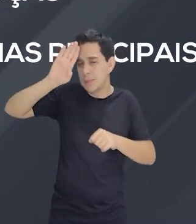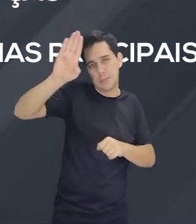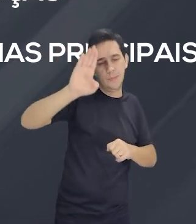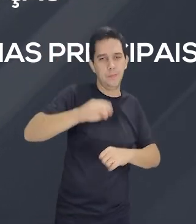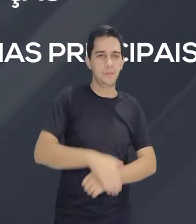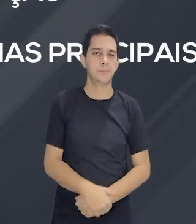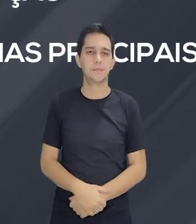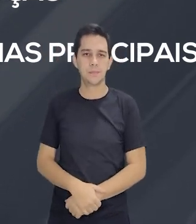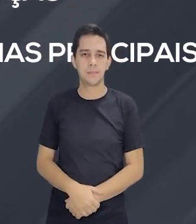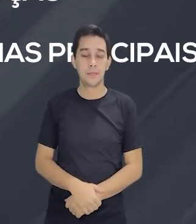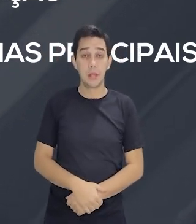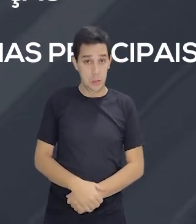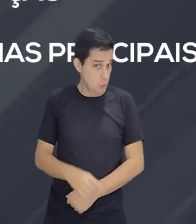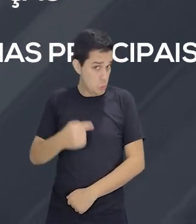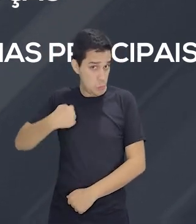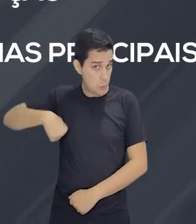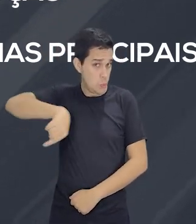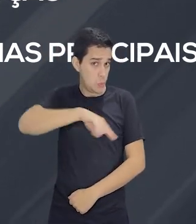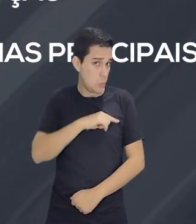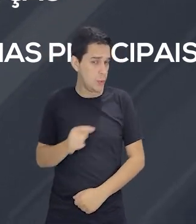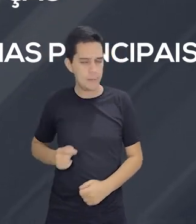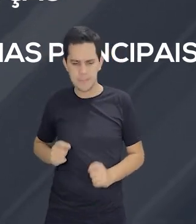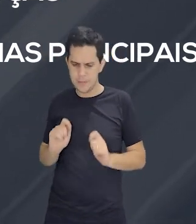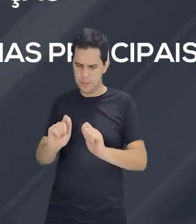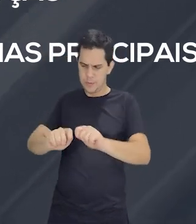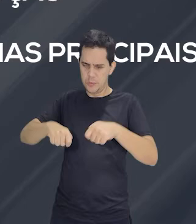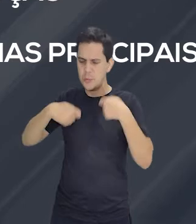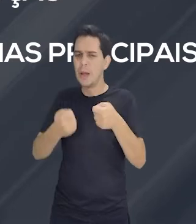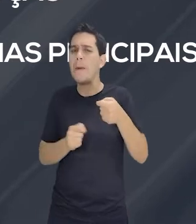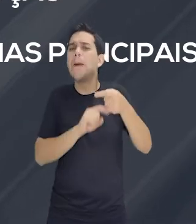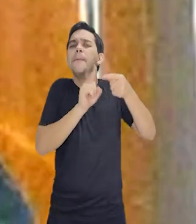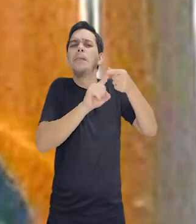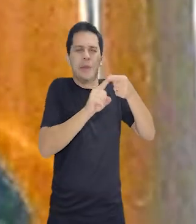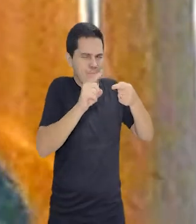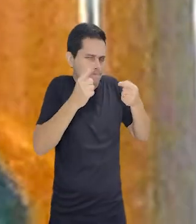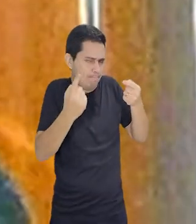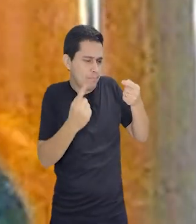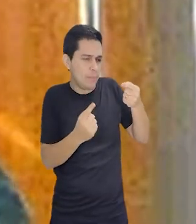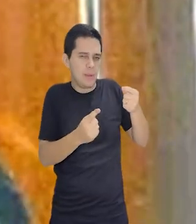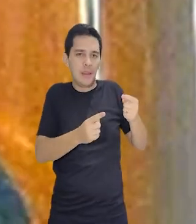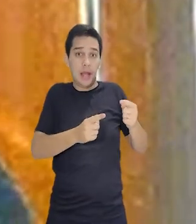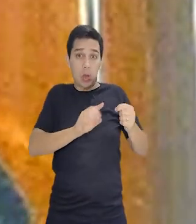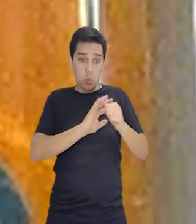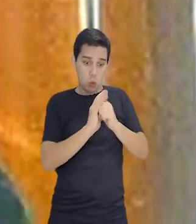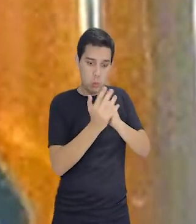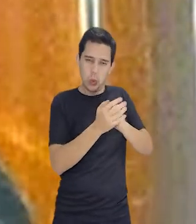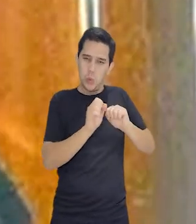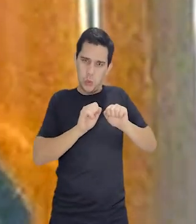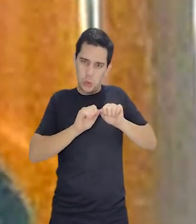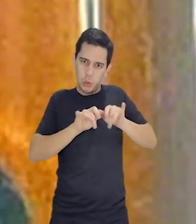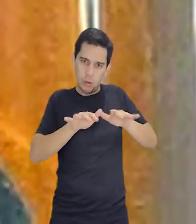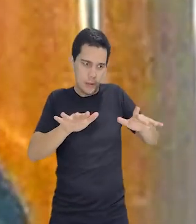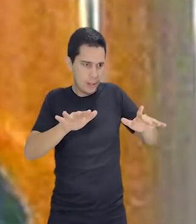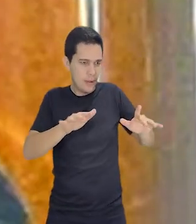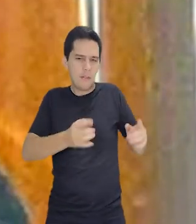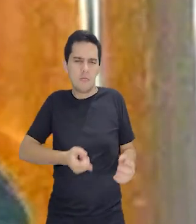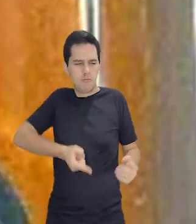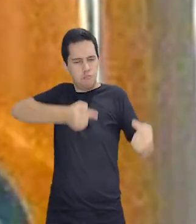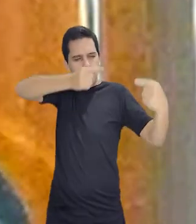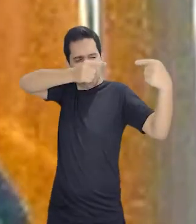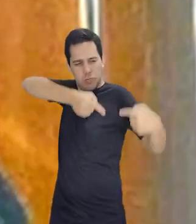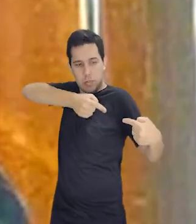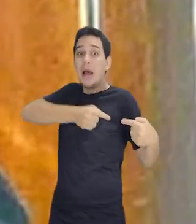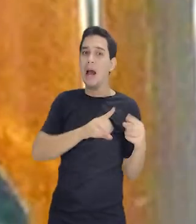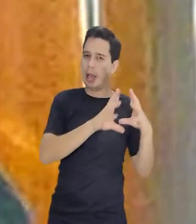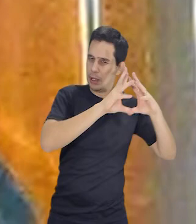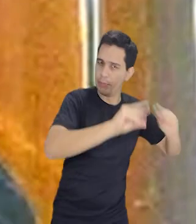Então, nós iniciamos com o tema enfrentamento da pandemia da Covid. Fizemos um questionário online, né, que foi respondido